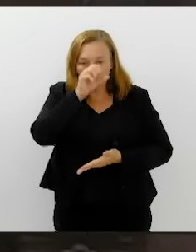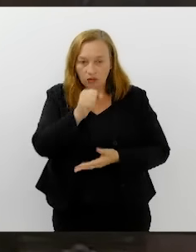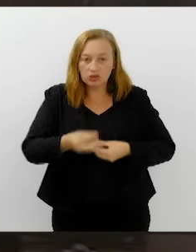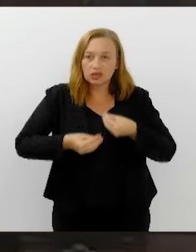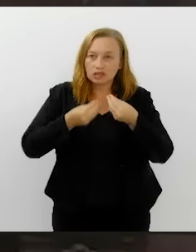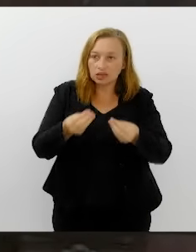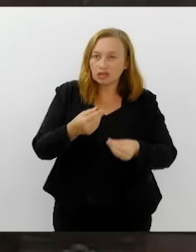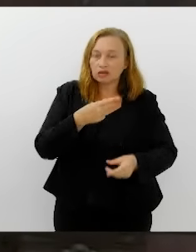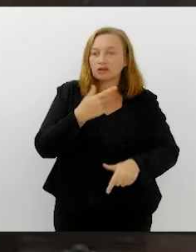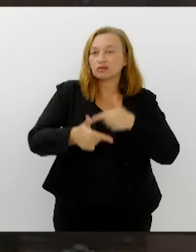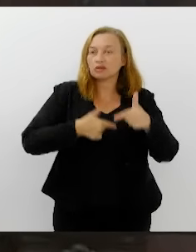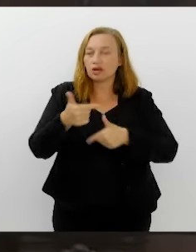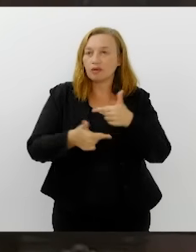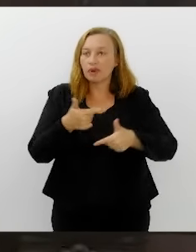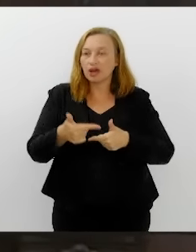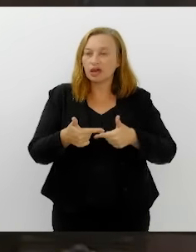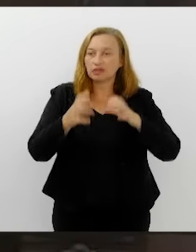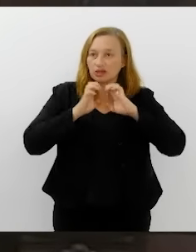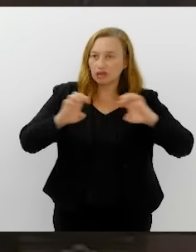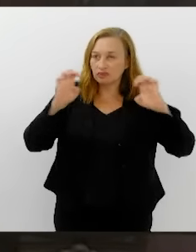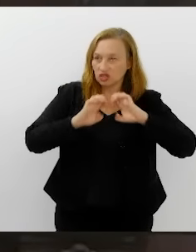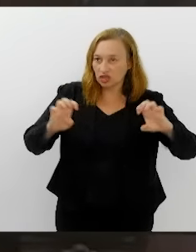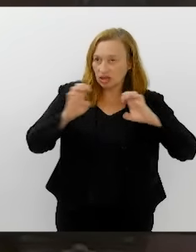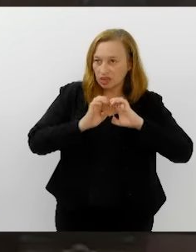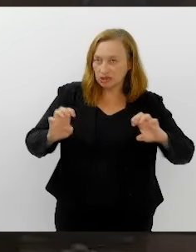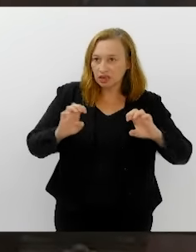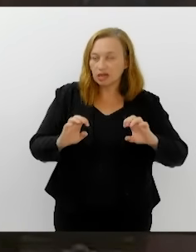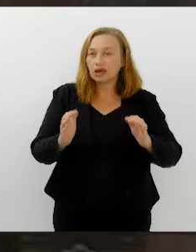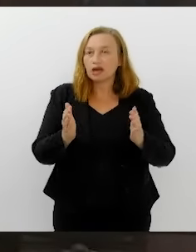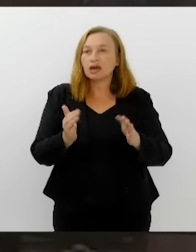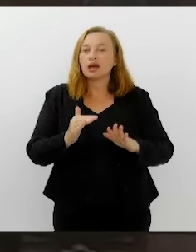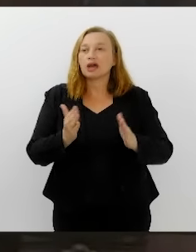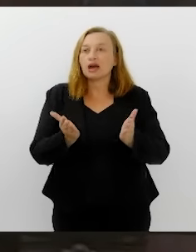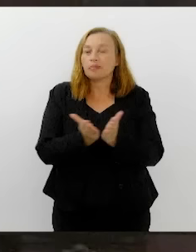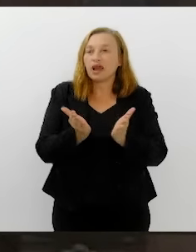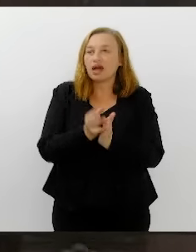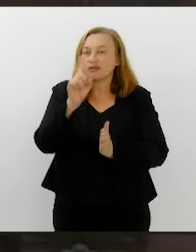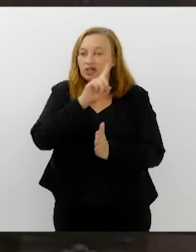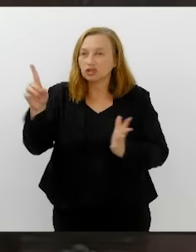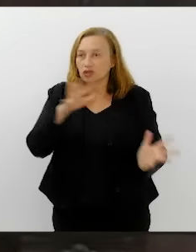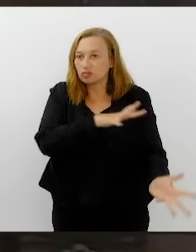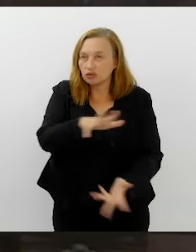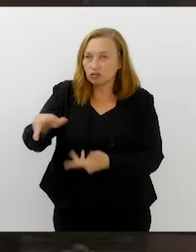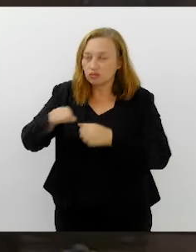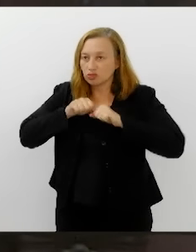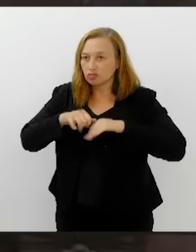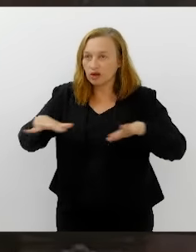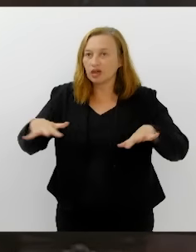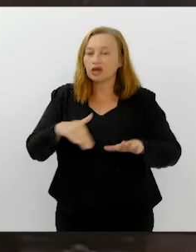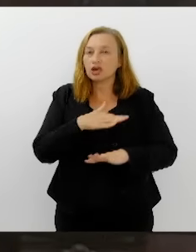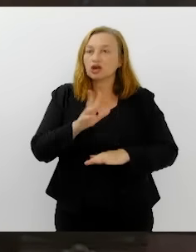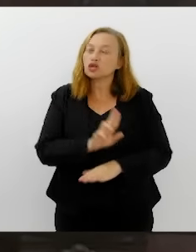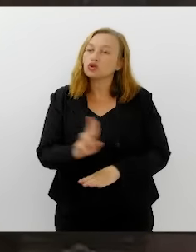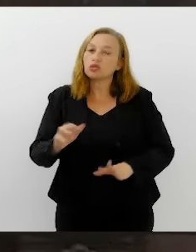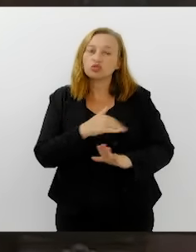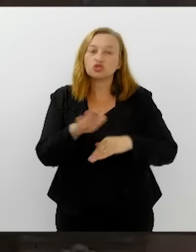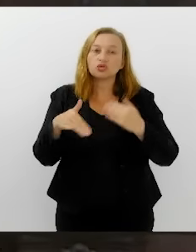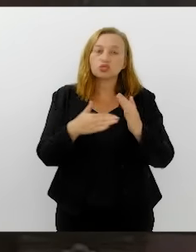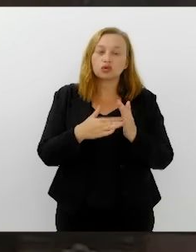missão de levar a mensagem do Evangelho a todos os cantos da terra. Em nome de todos os que foram